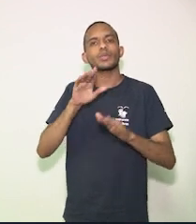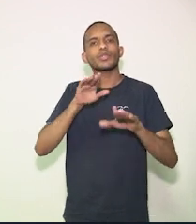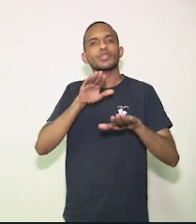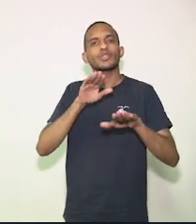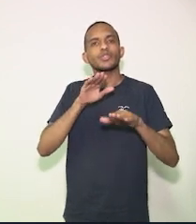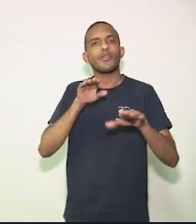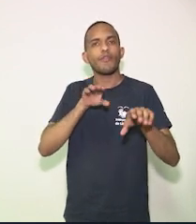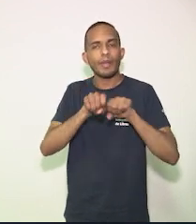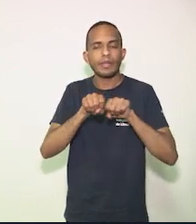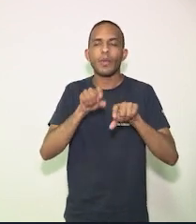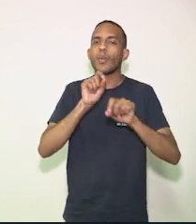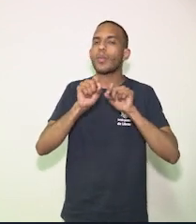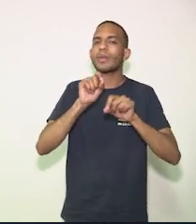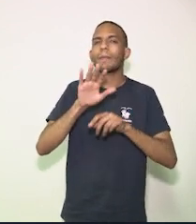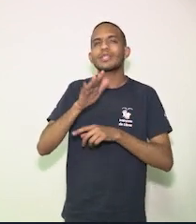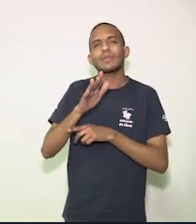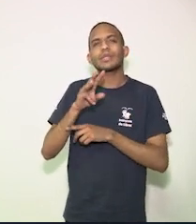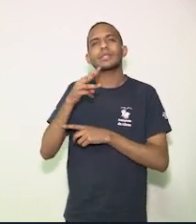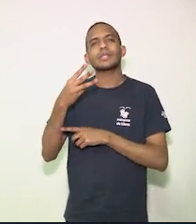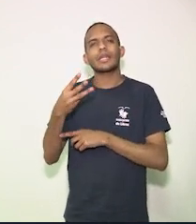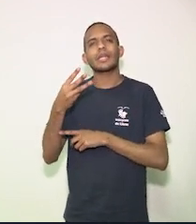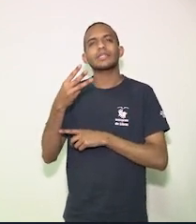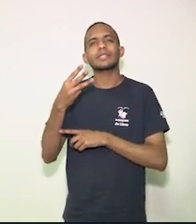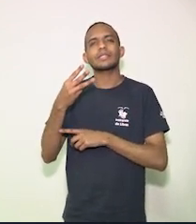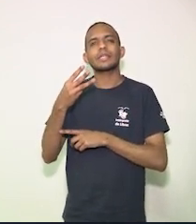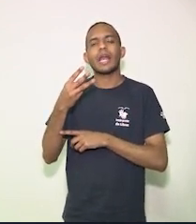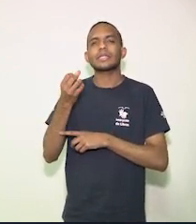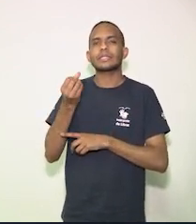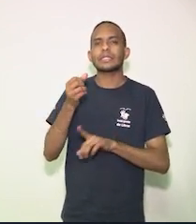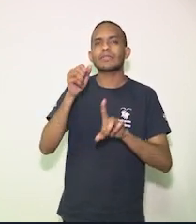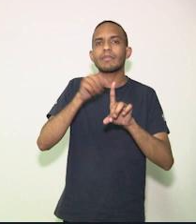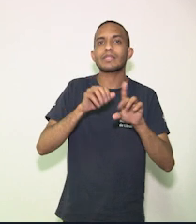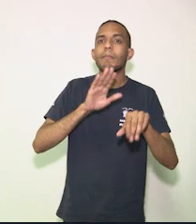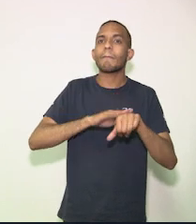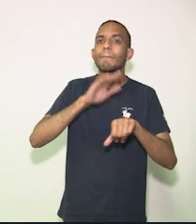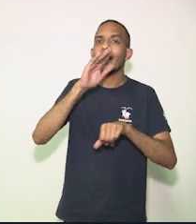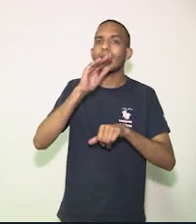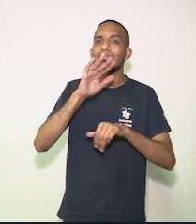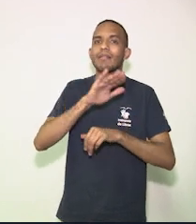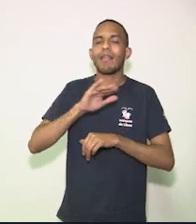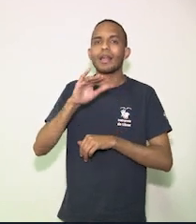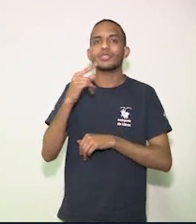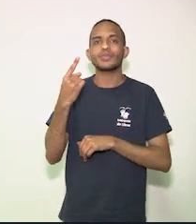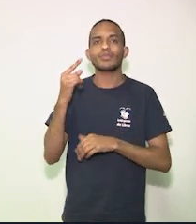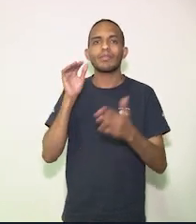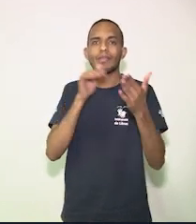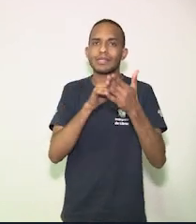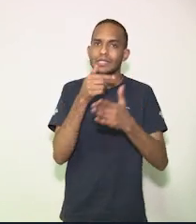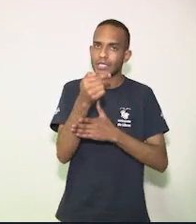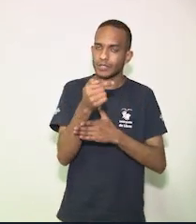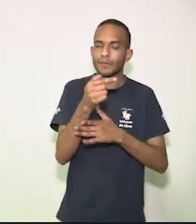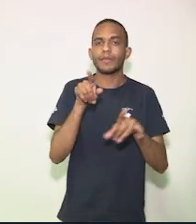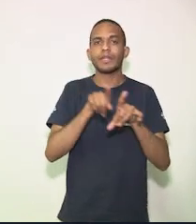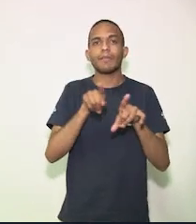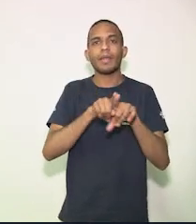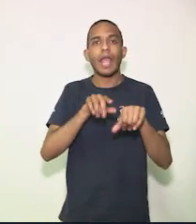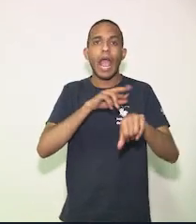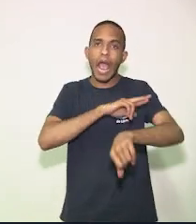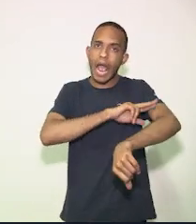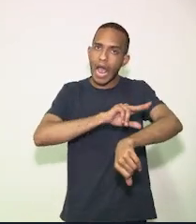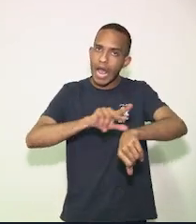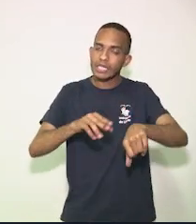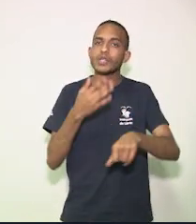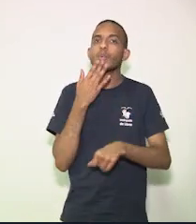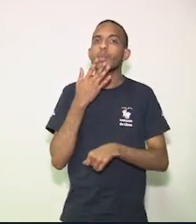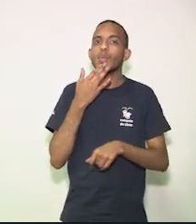prevalência com a escolaridade, variando de 3 a 6 vezes mais na fase de 1 a 7. Raça e